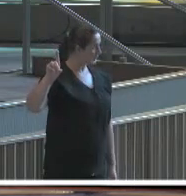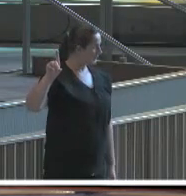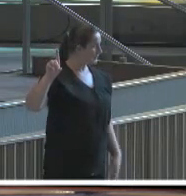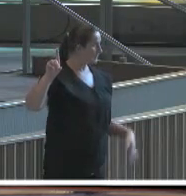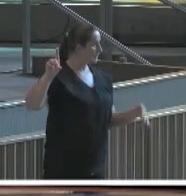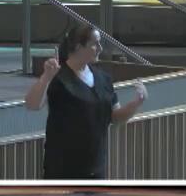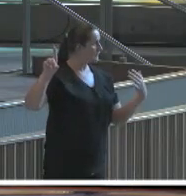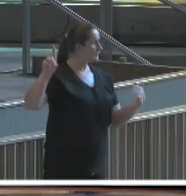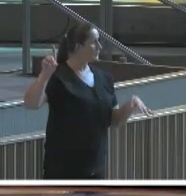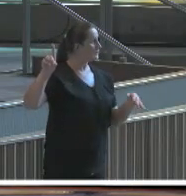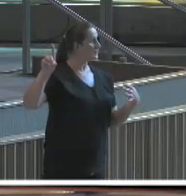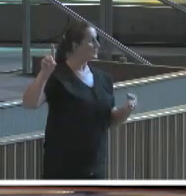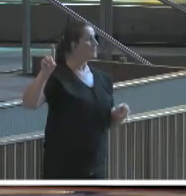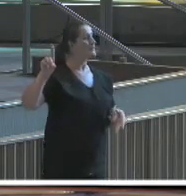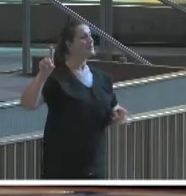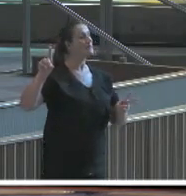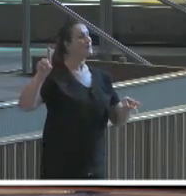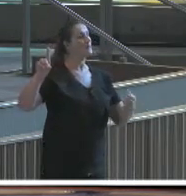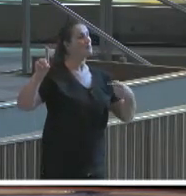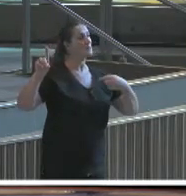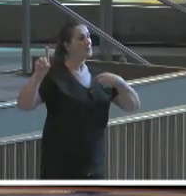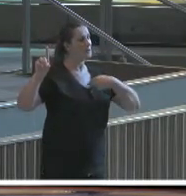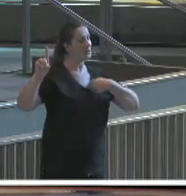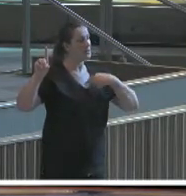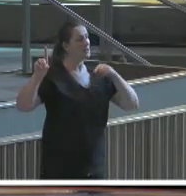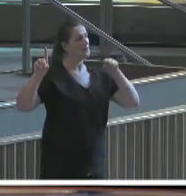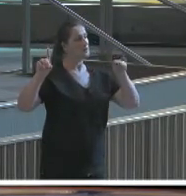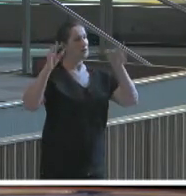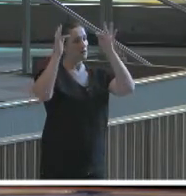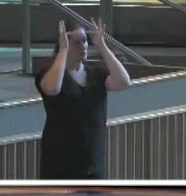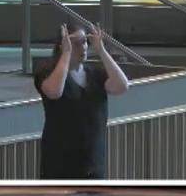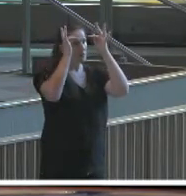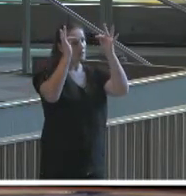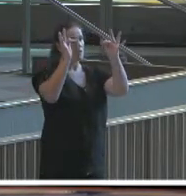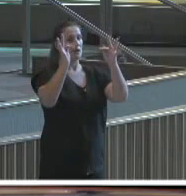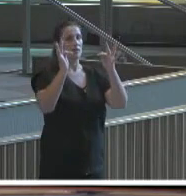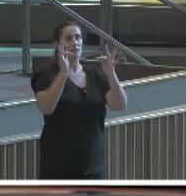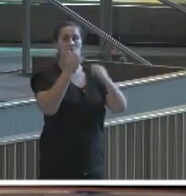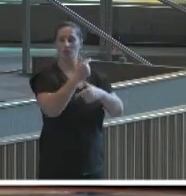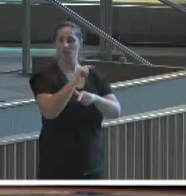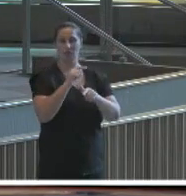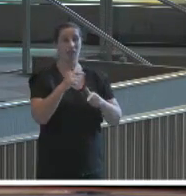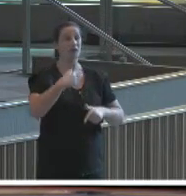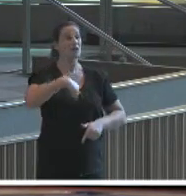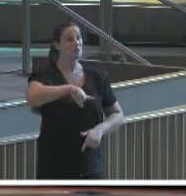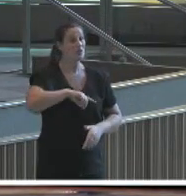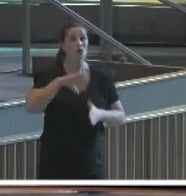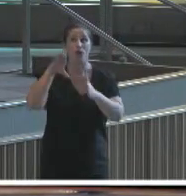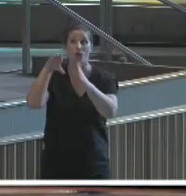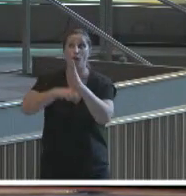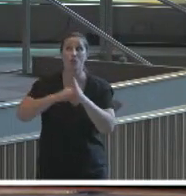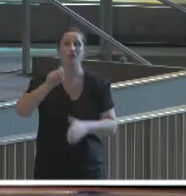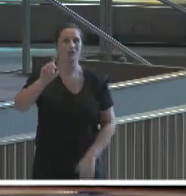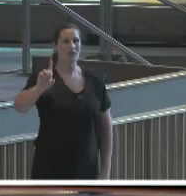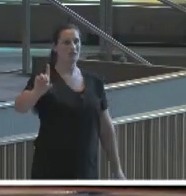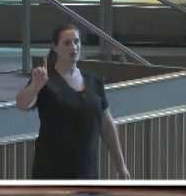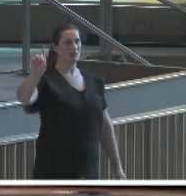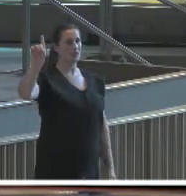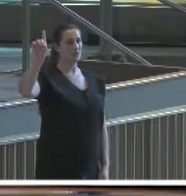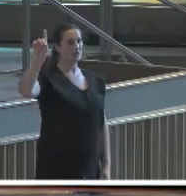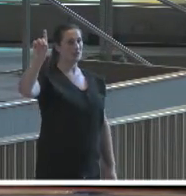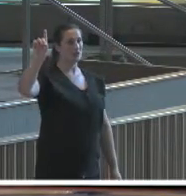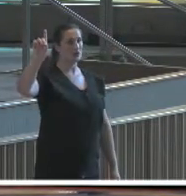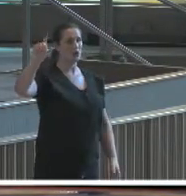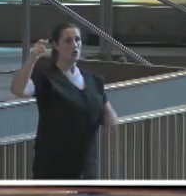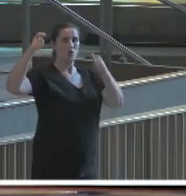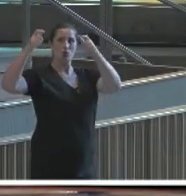Querido, toda vez que nós agimos com infidelidade para com Deus, nós estamos roubando alguma coisa de Deus, o lugar